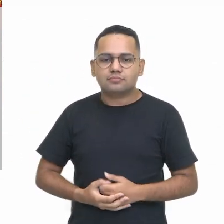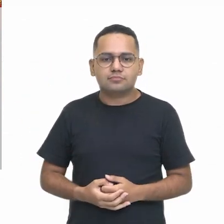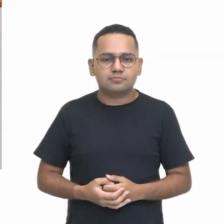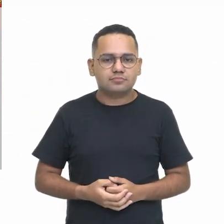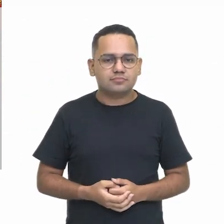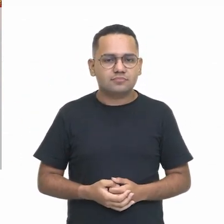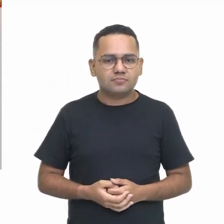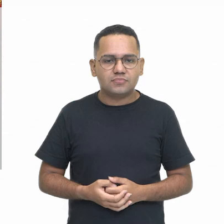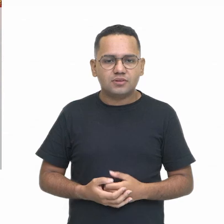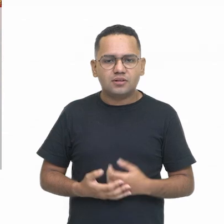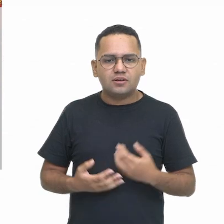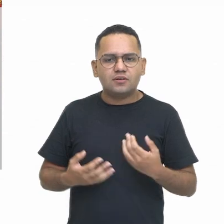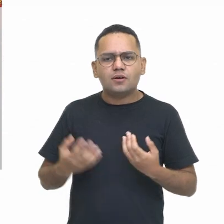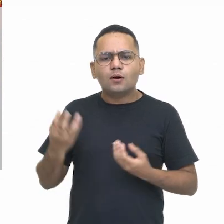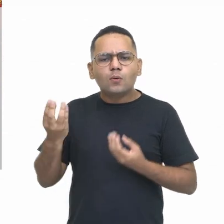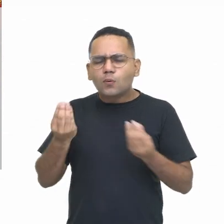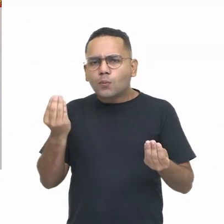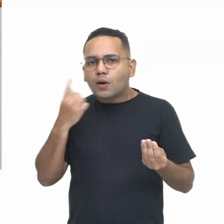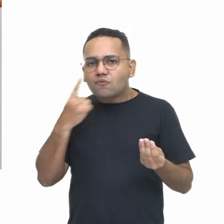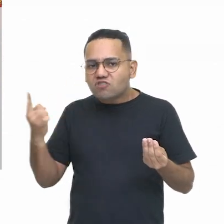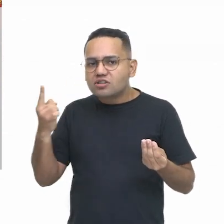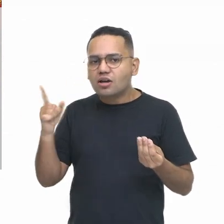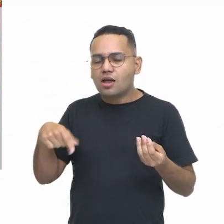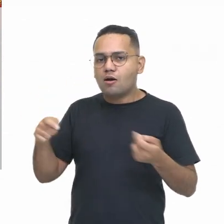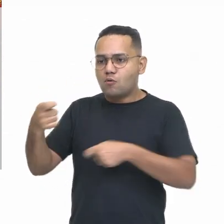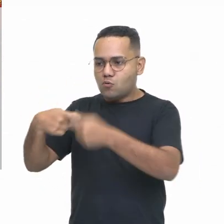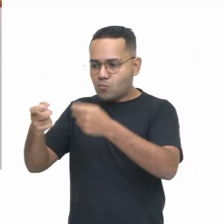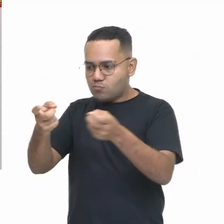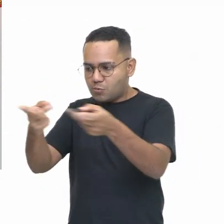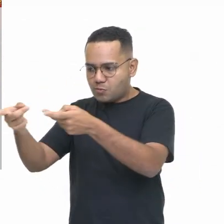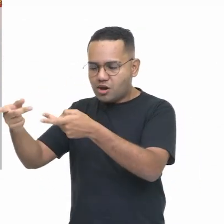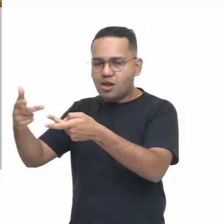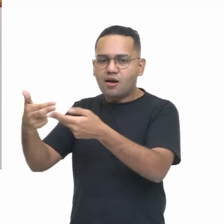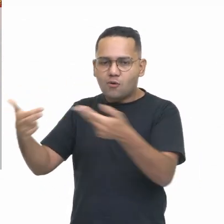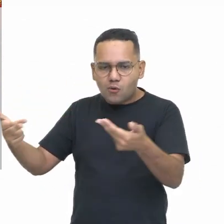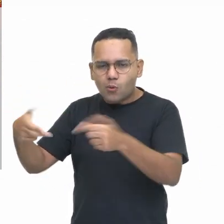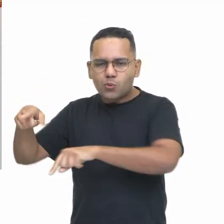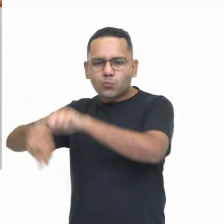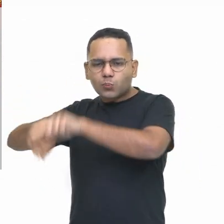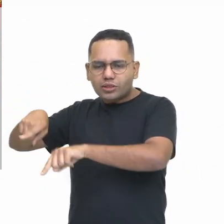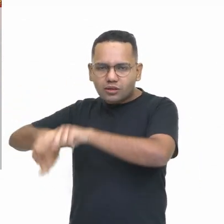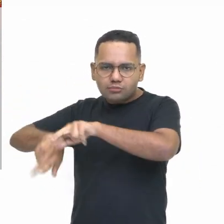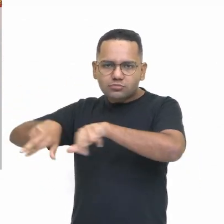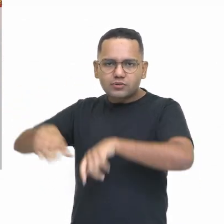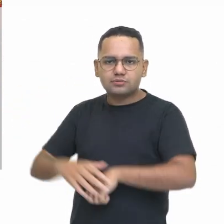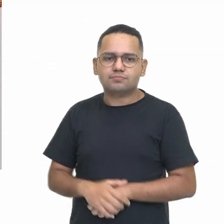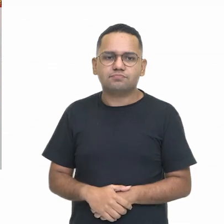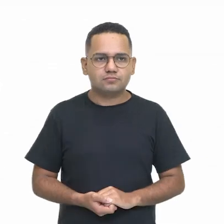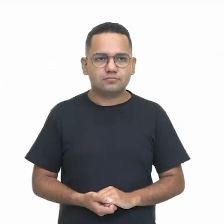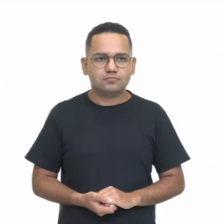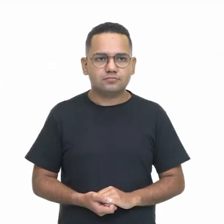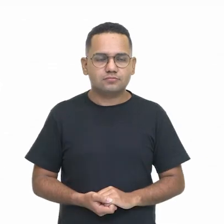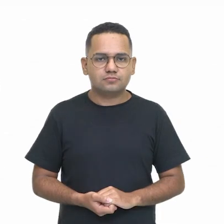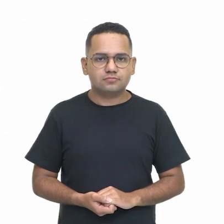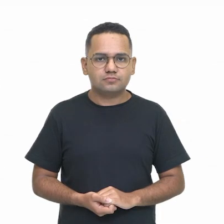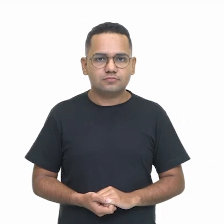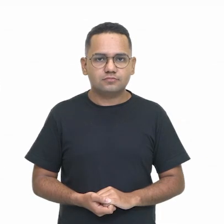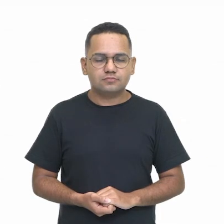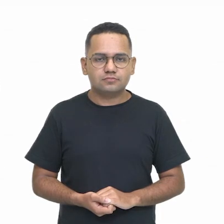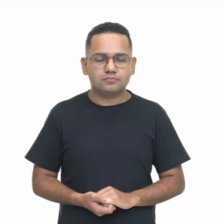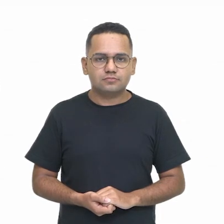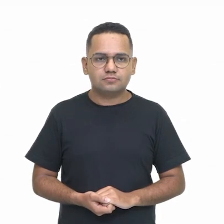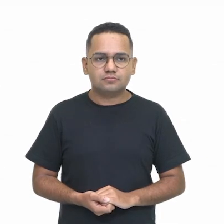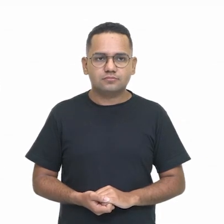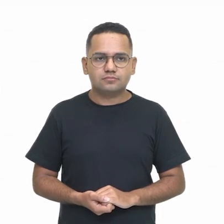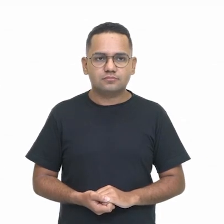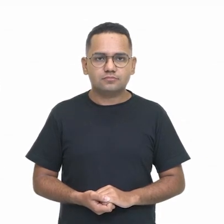a riqueza, né, e o comércio fervescente, né, no Império de Gana. O